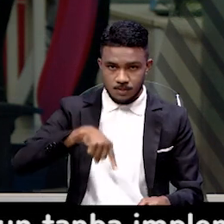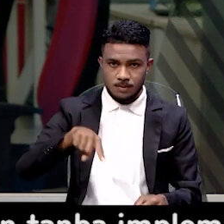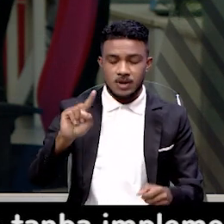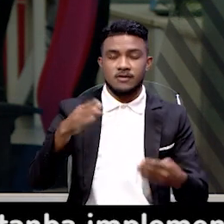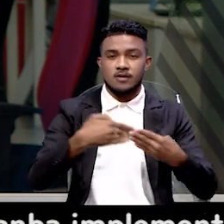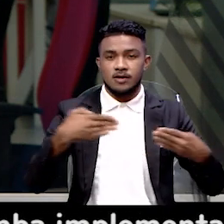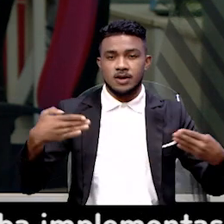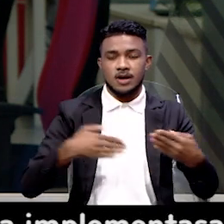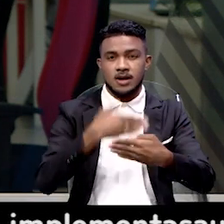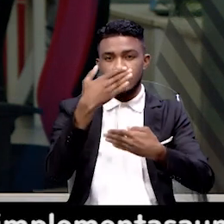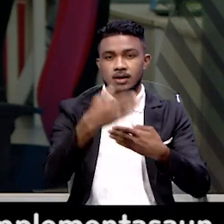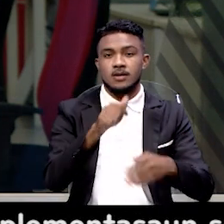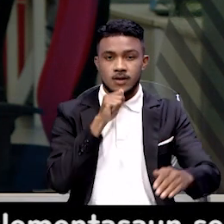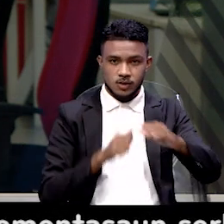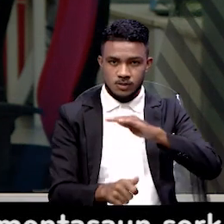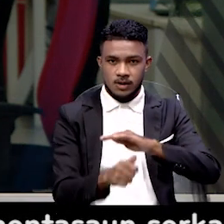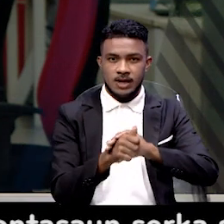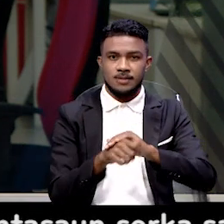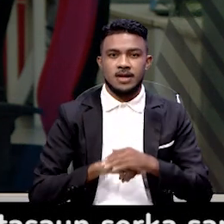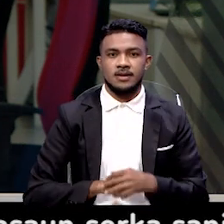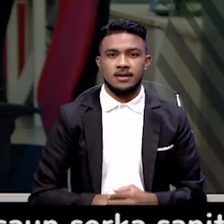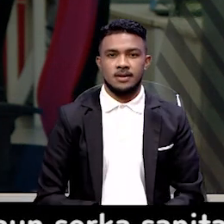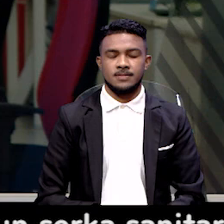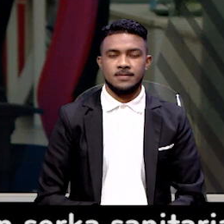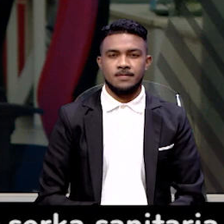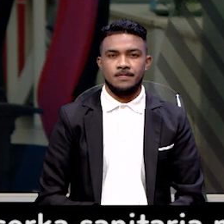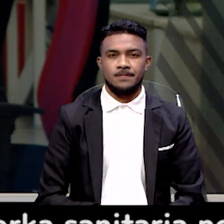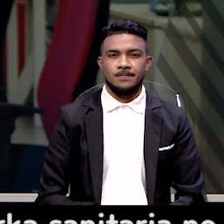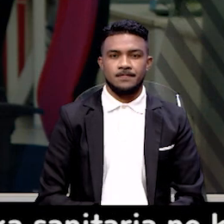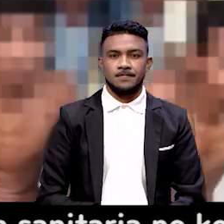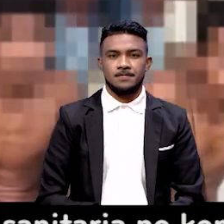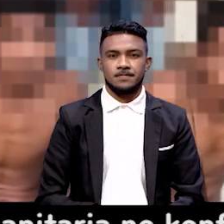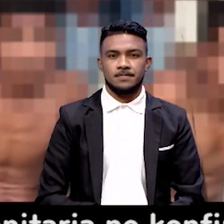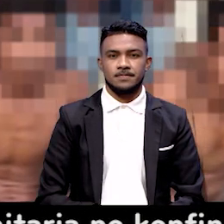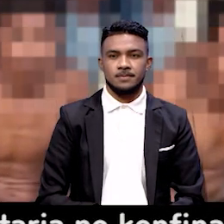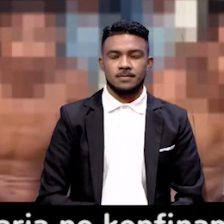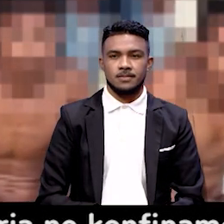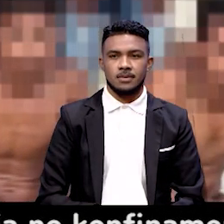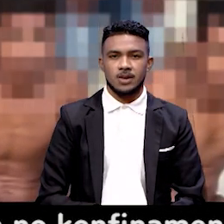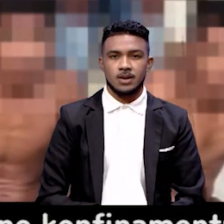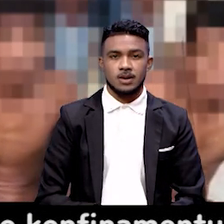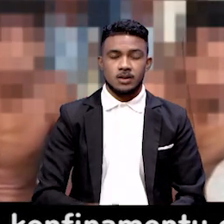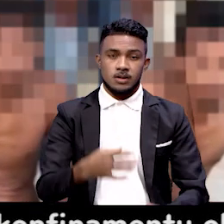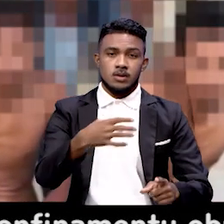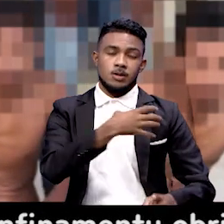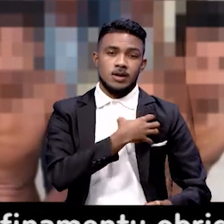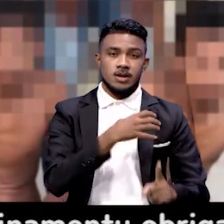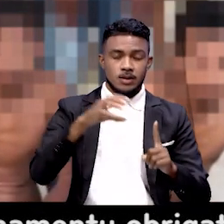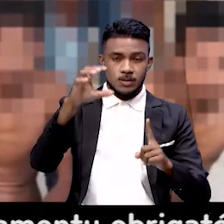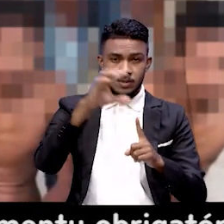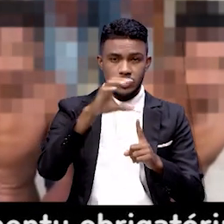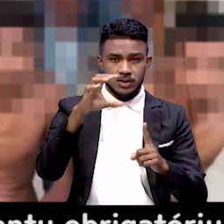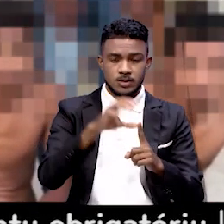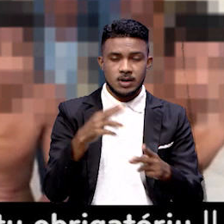fronteira ho ilegalmente. Comandante município Bobonaro,